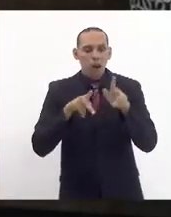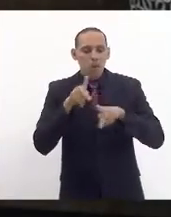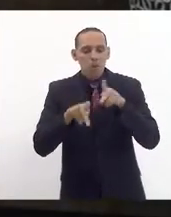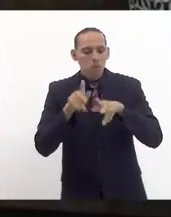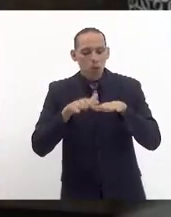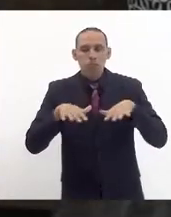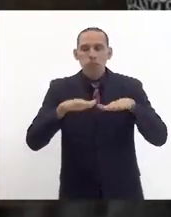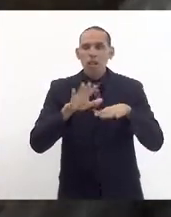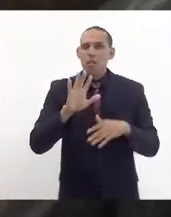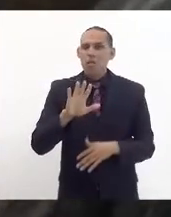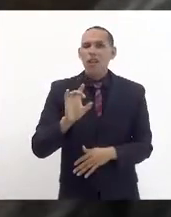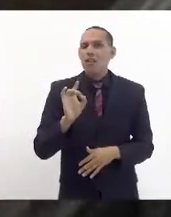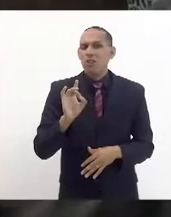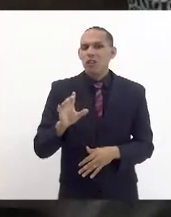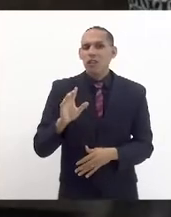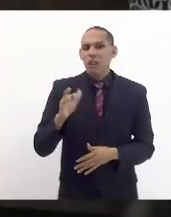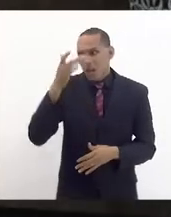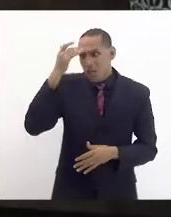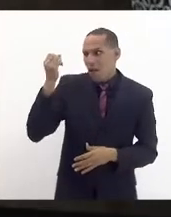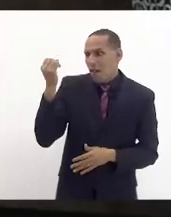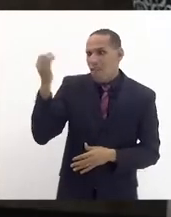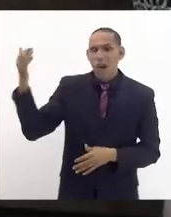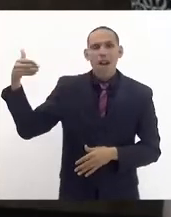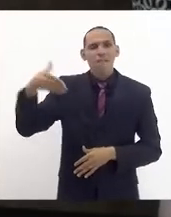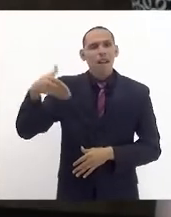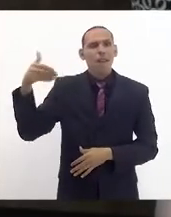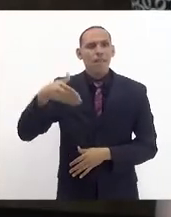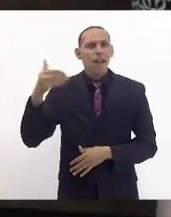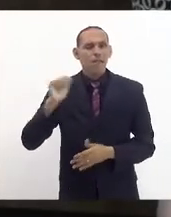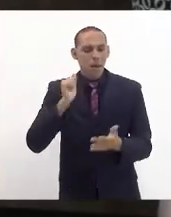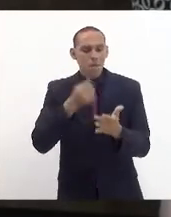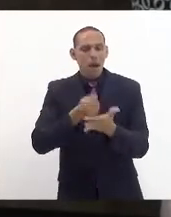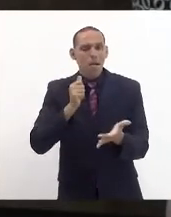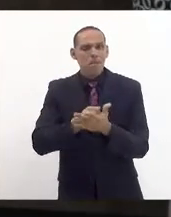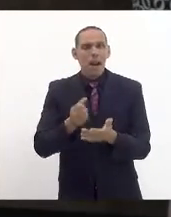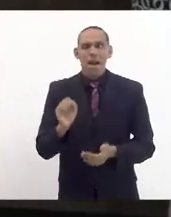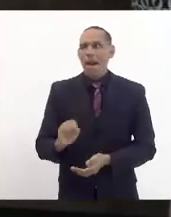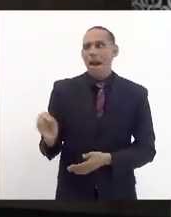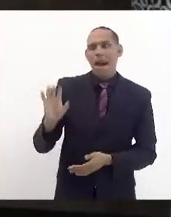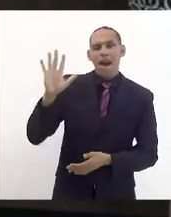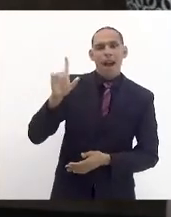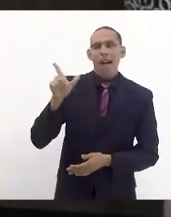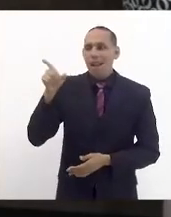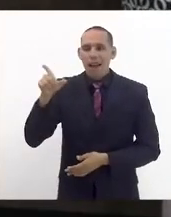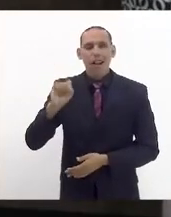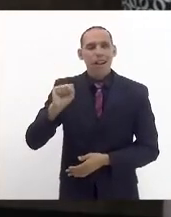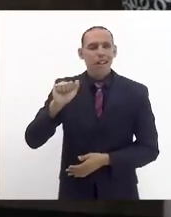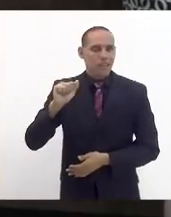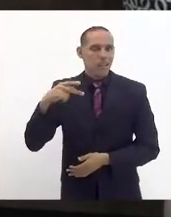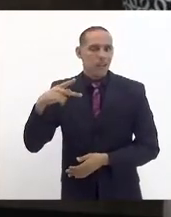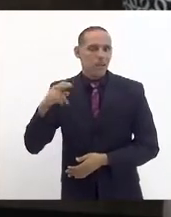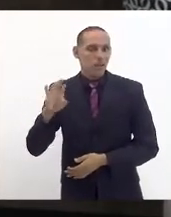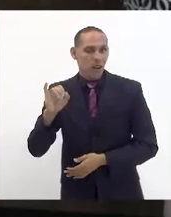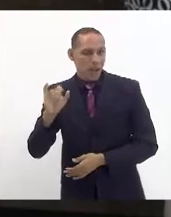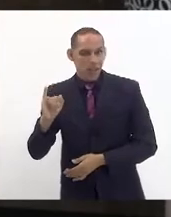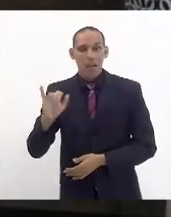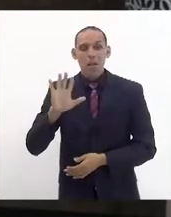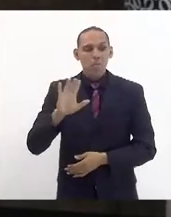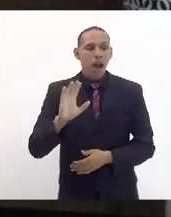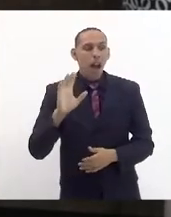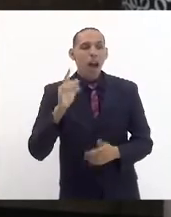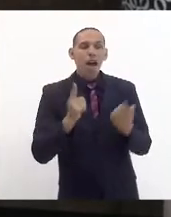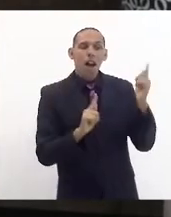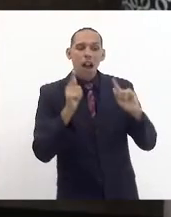povo só com um gringo pagando grana alta nos camarotes da vida da Sapucaí e o carnaval de rua com